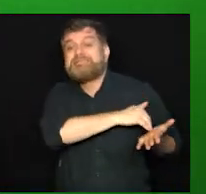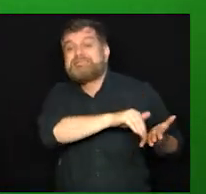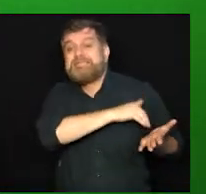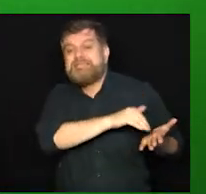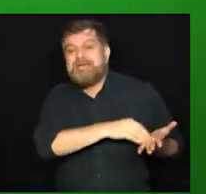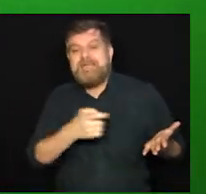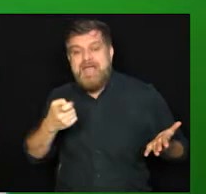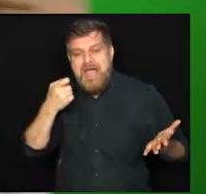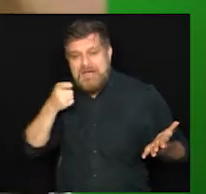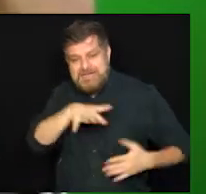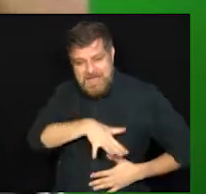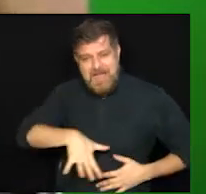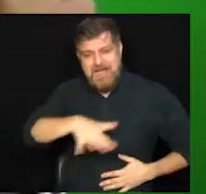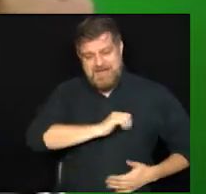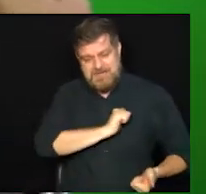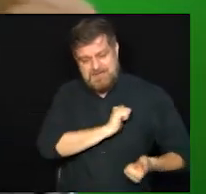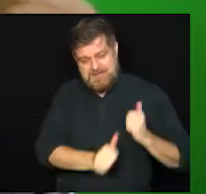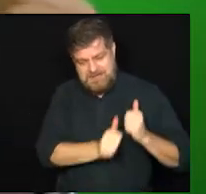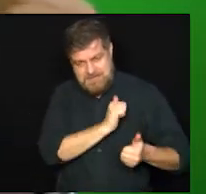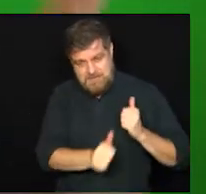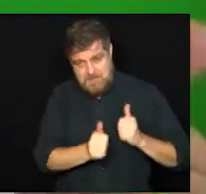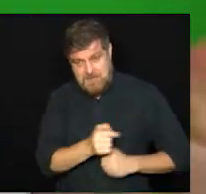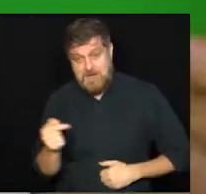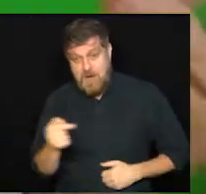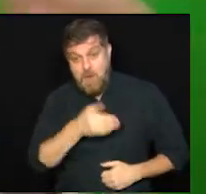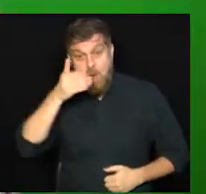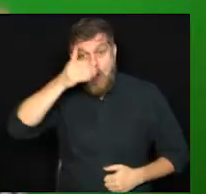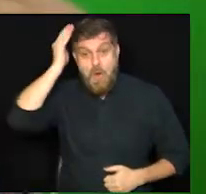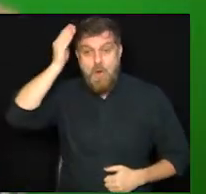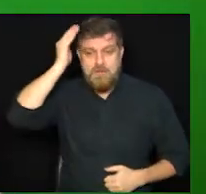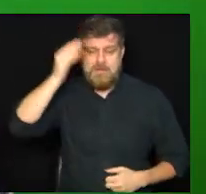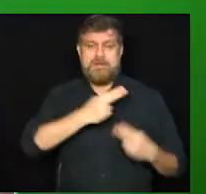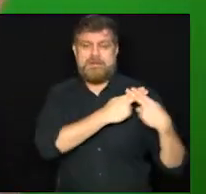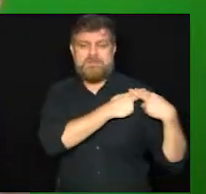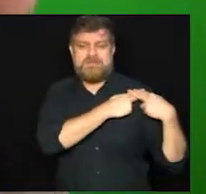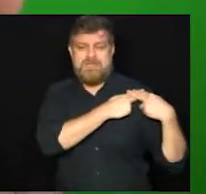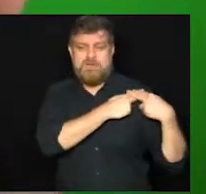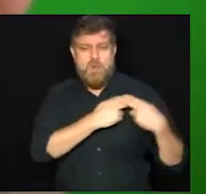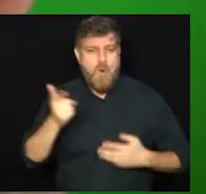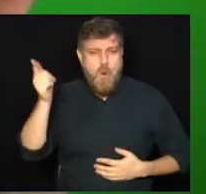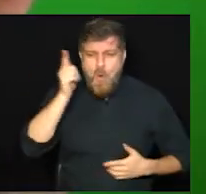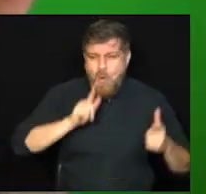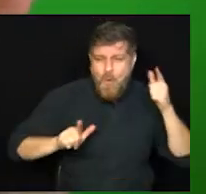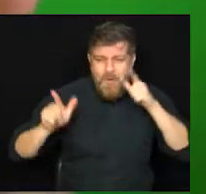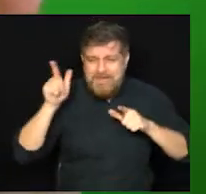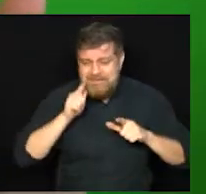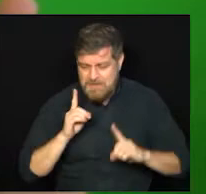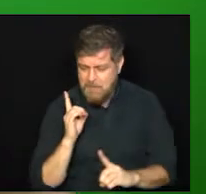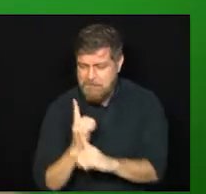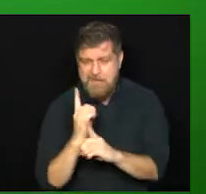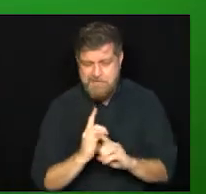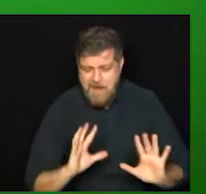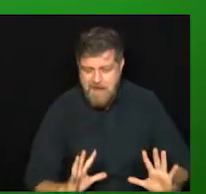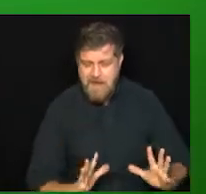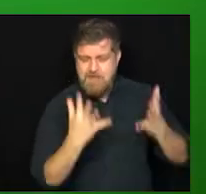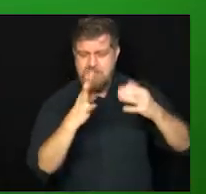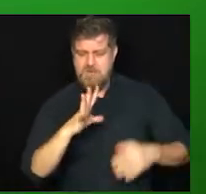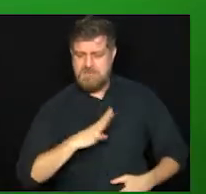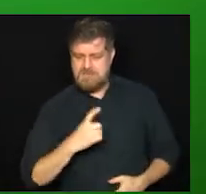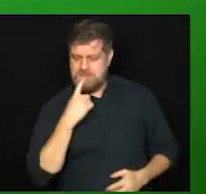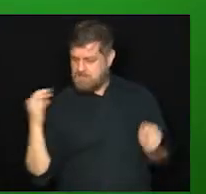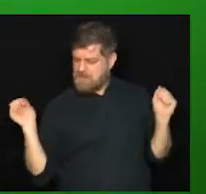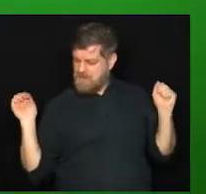de Esporte na gestão passada e trouxe muitos eventos para Campinas, né? Então,